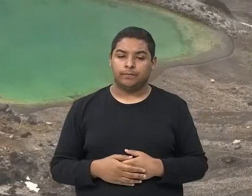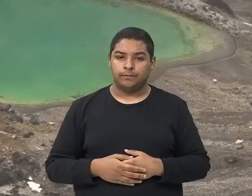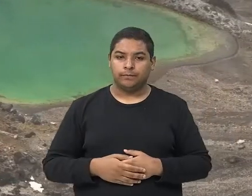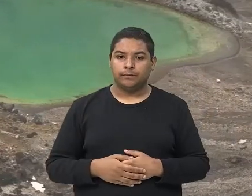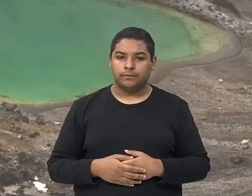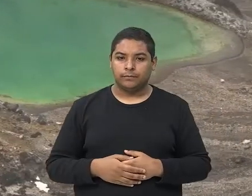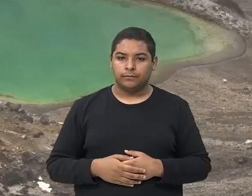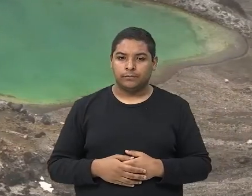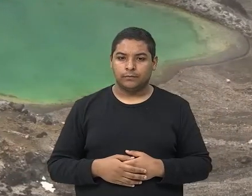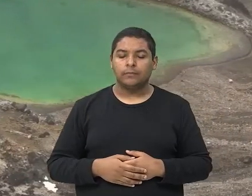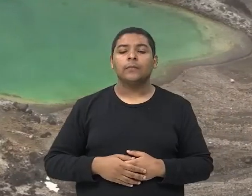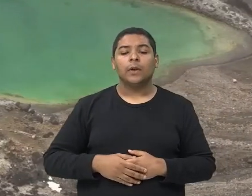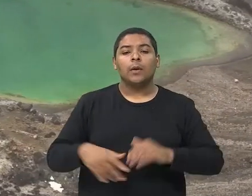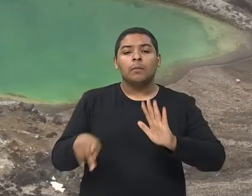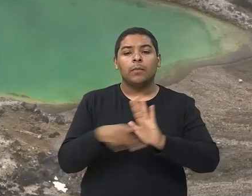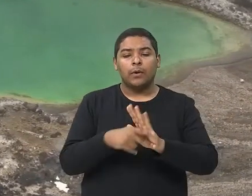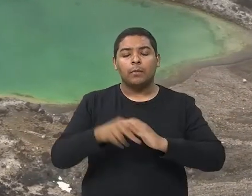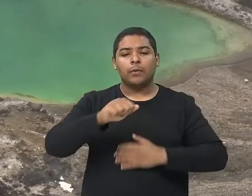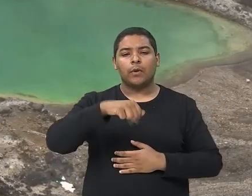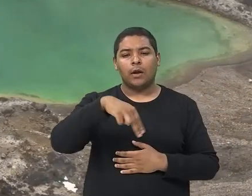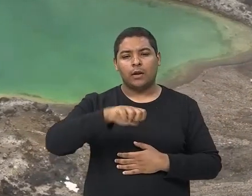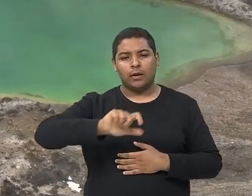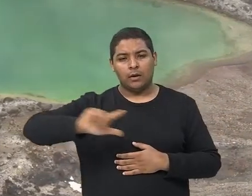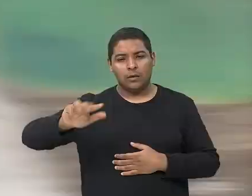no meio do anel de fogo do Pacífico.